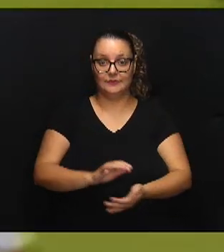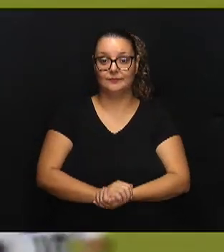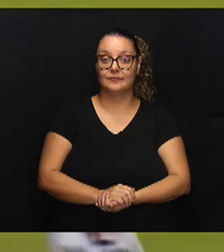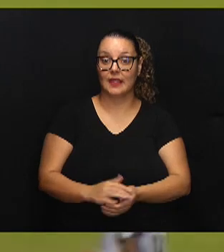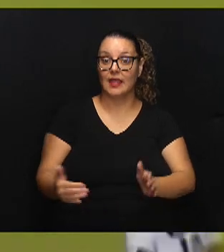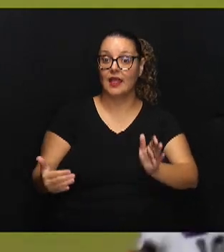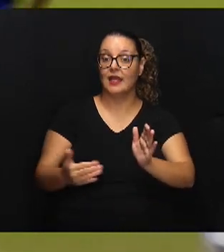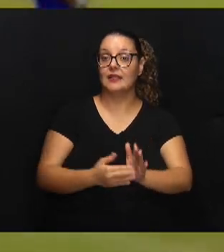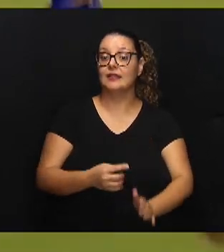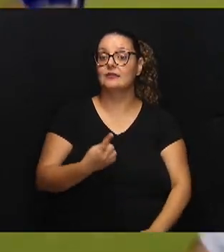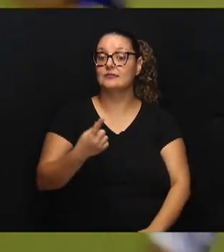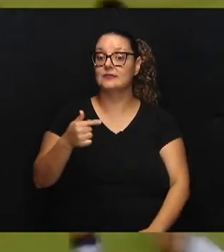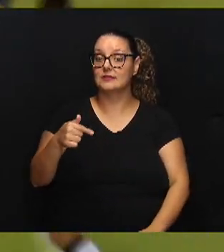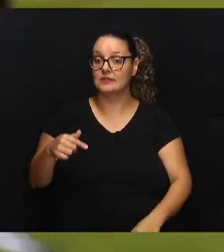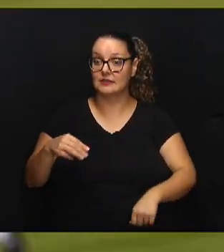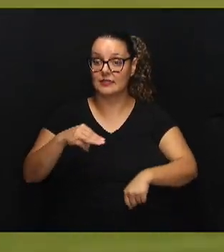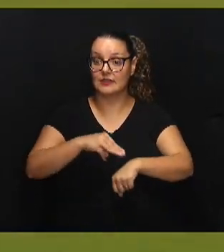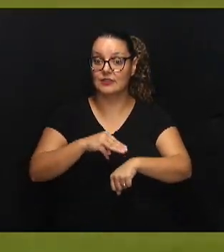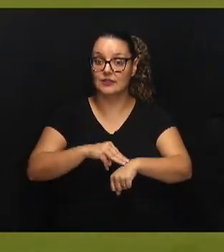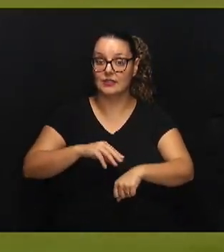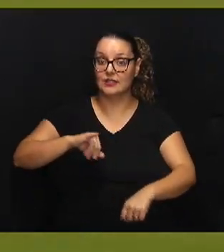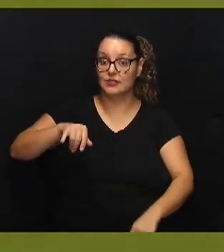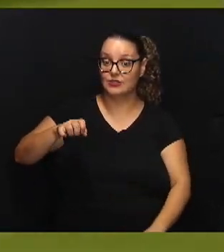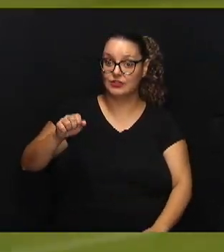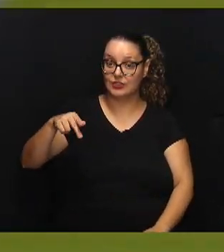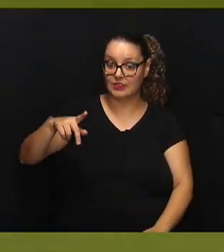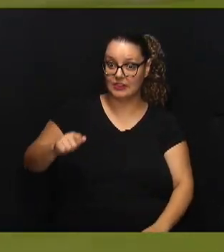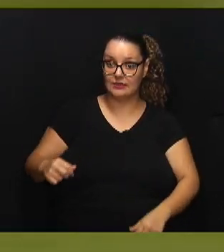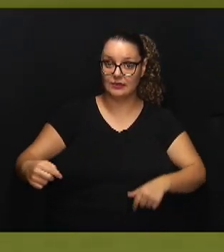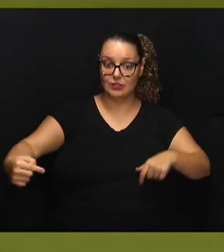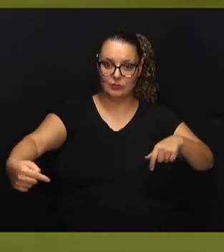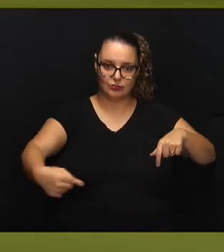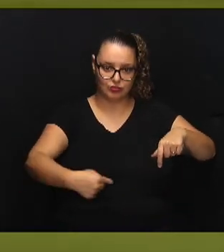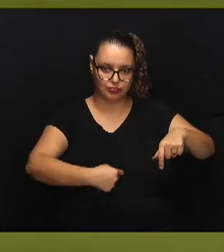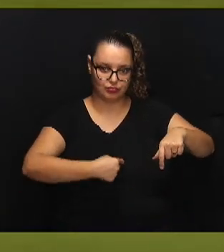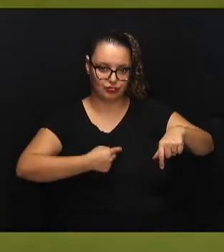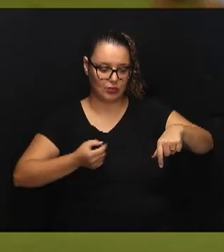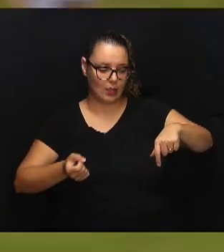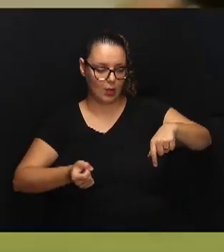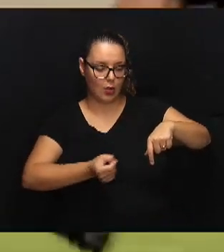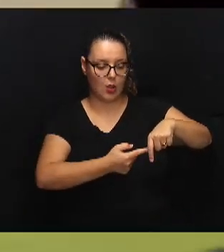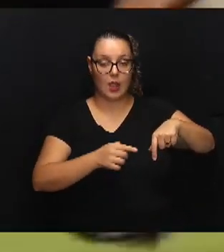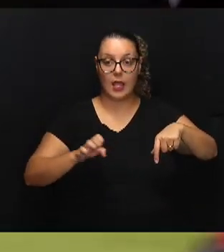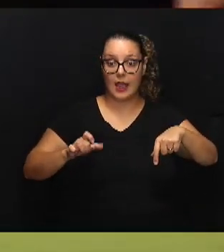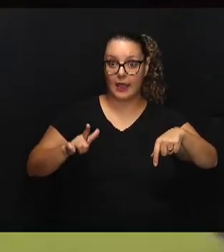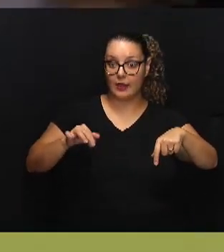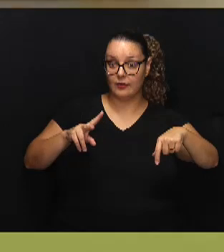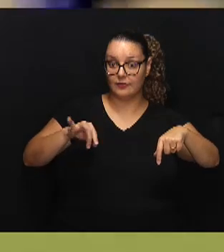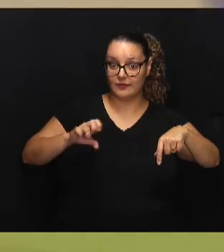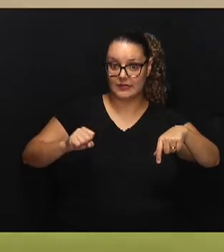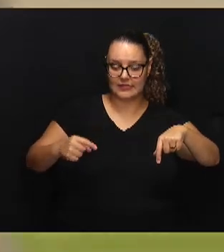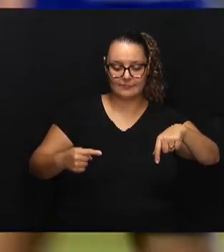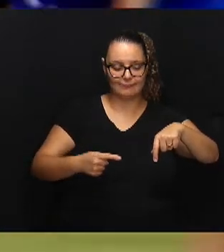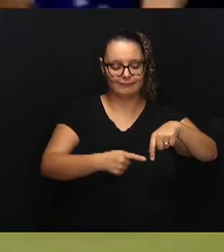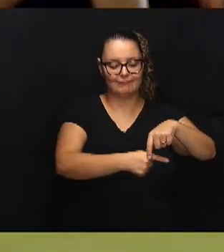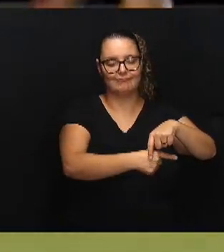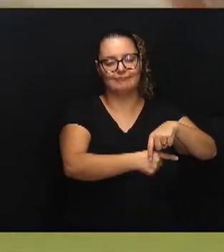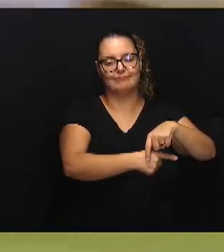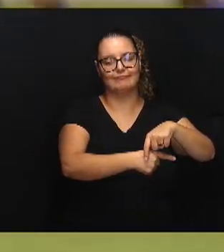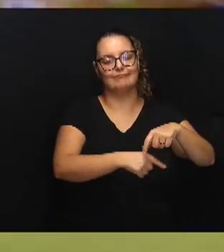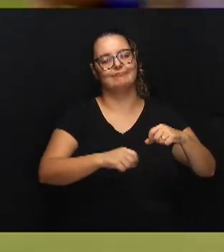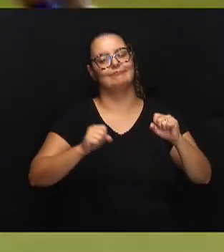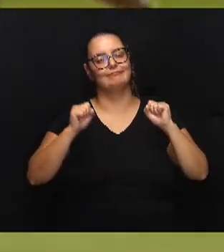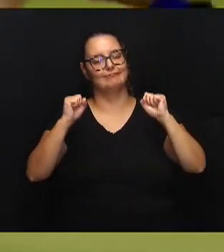Até que aos 17 minutos, Jean Dias cruzou o rasteiro e Elvis da intermediária acertou o cantinho